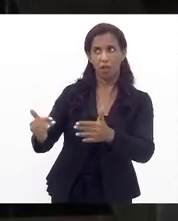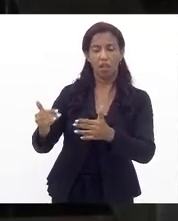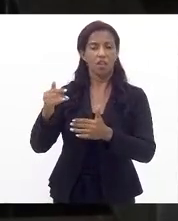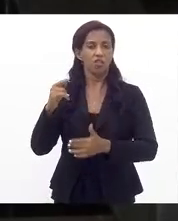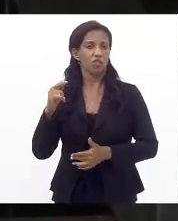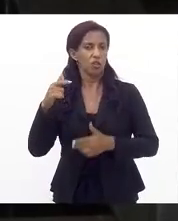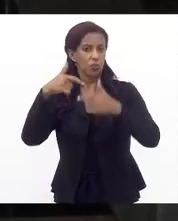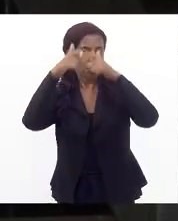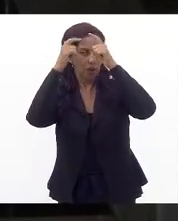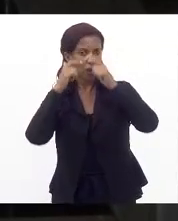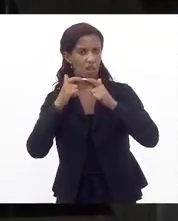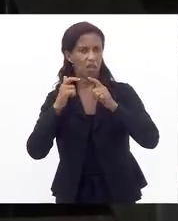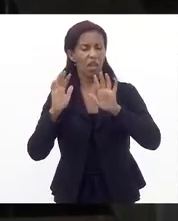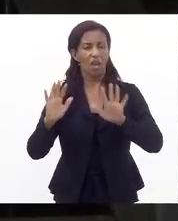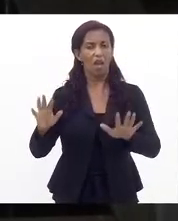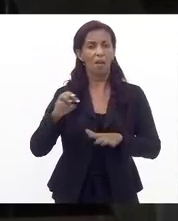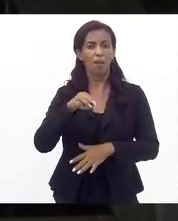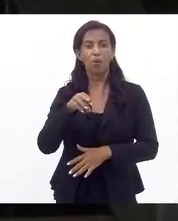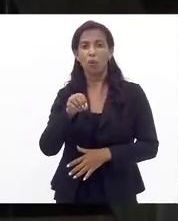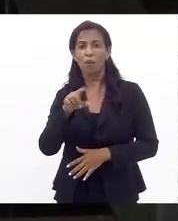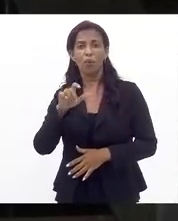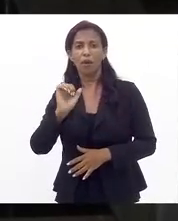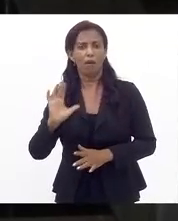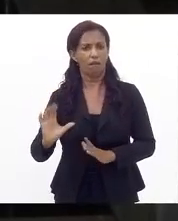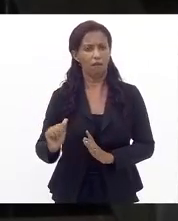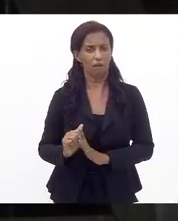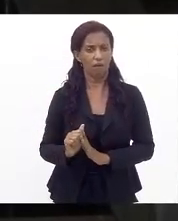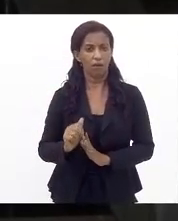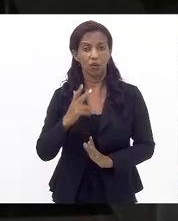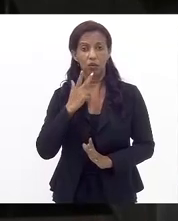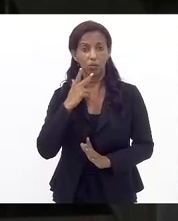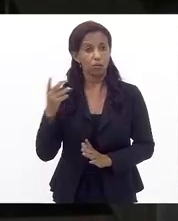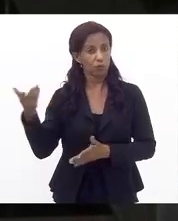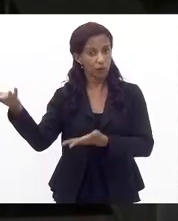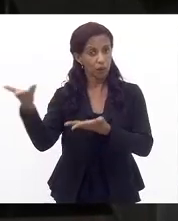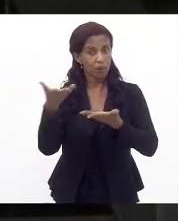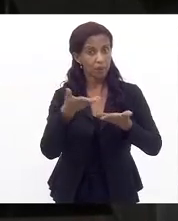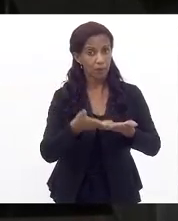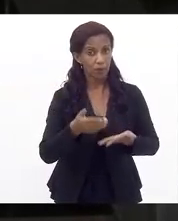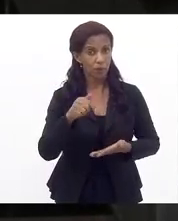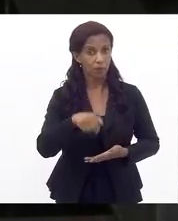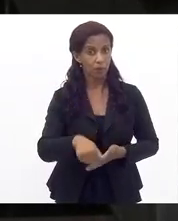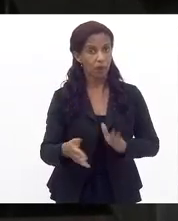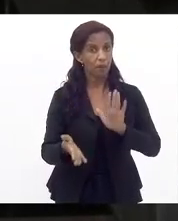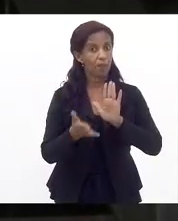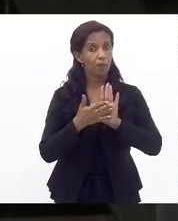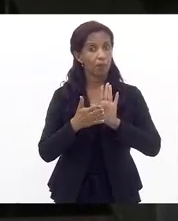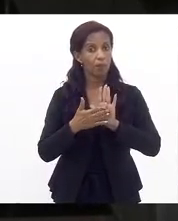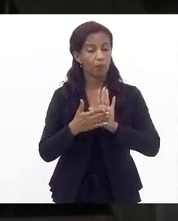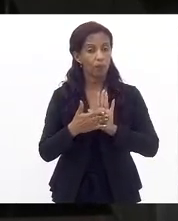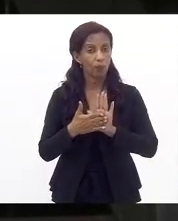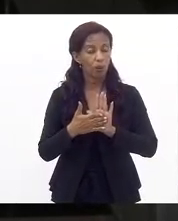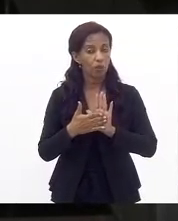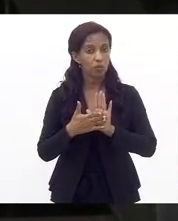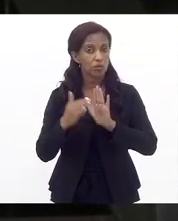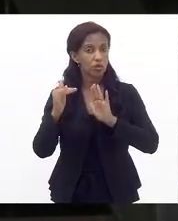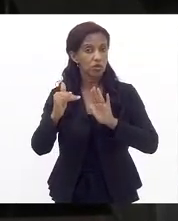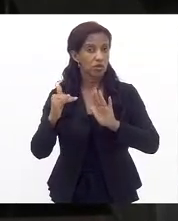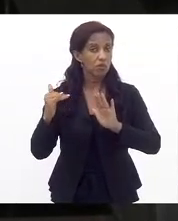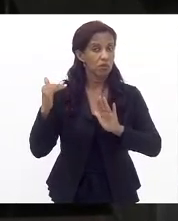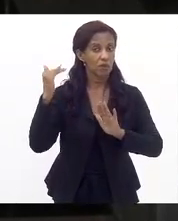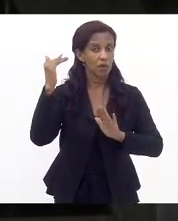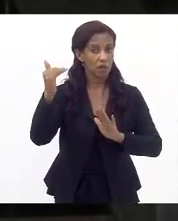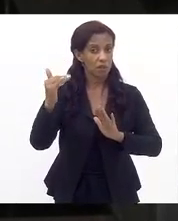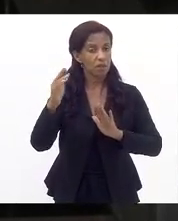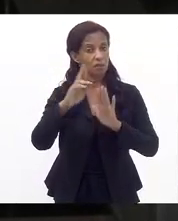monarquista que impede ele falou uma coisa também o monarca Não tô dizendo isso tô dizendo que mandou para cá proposta acho que estavam muito além